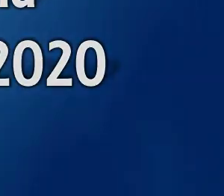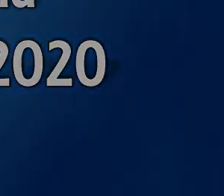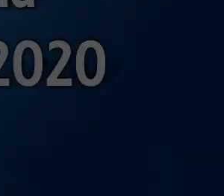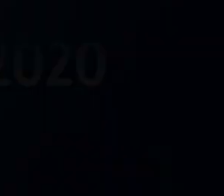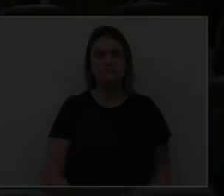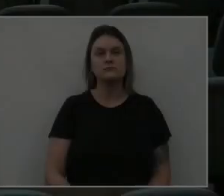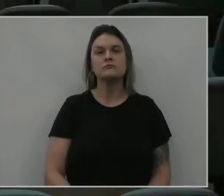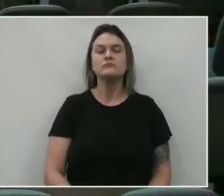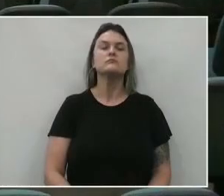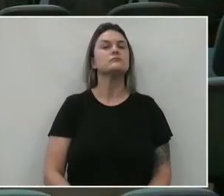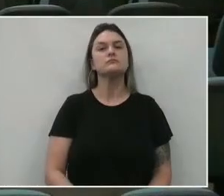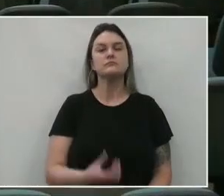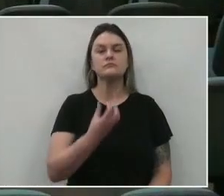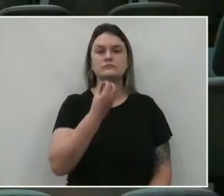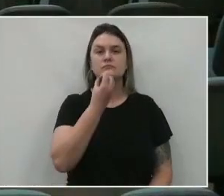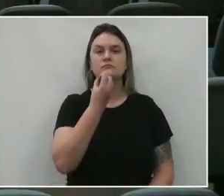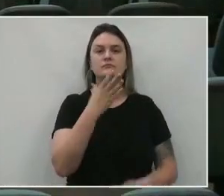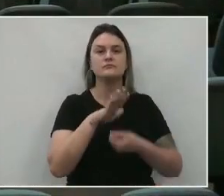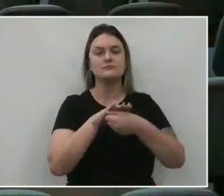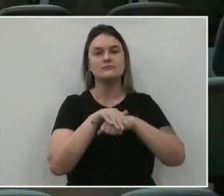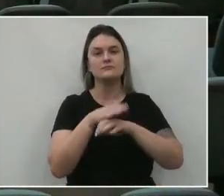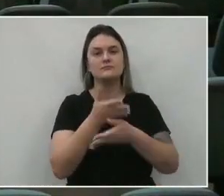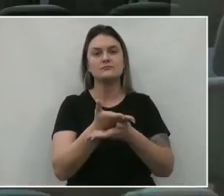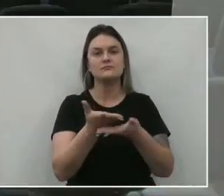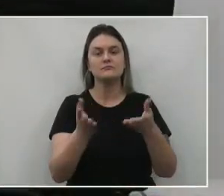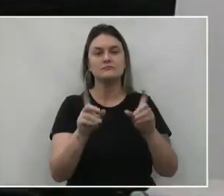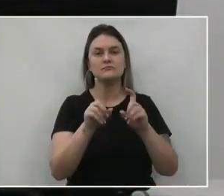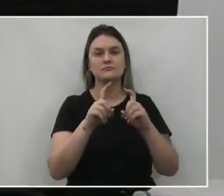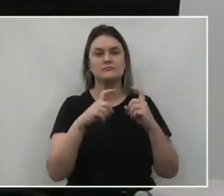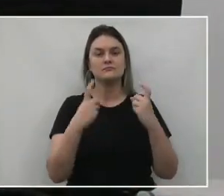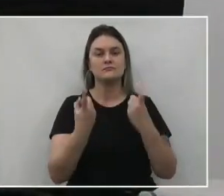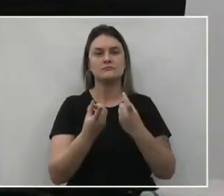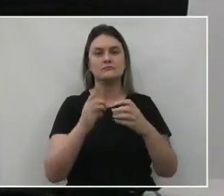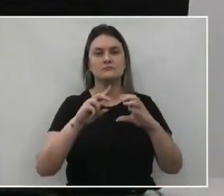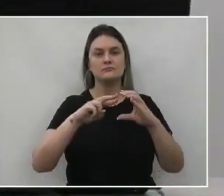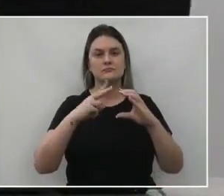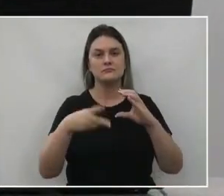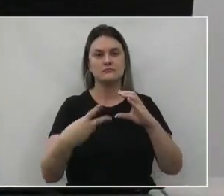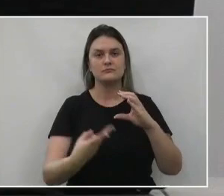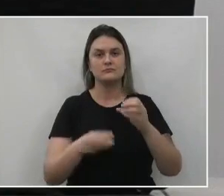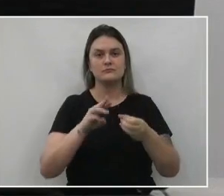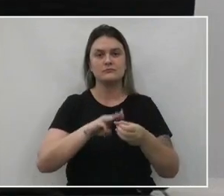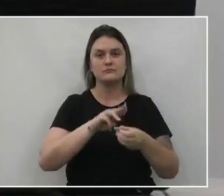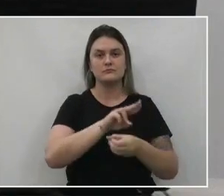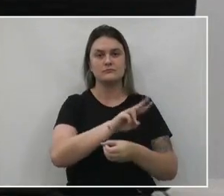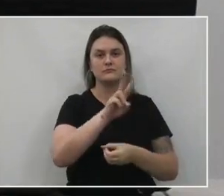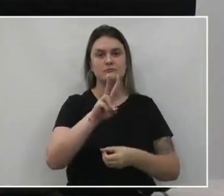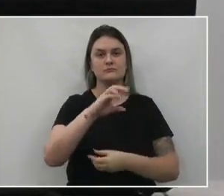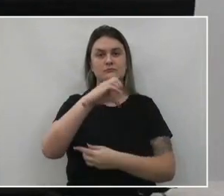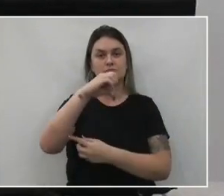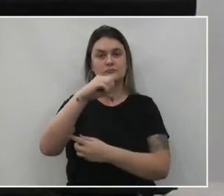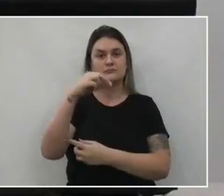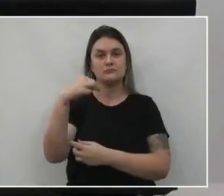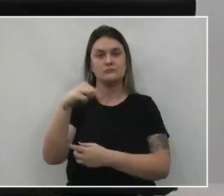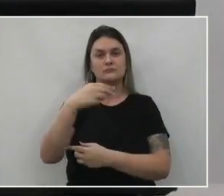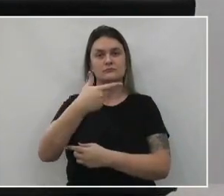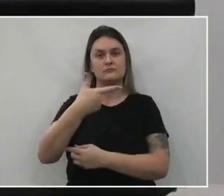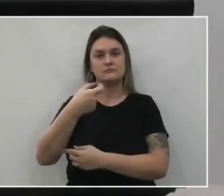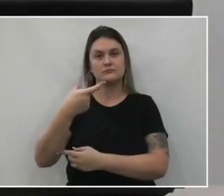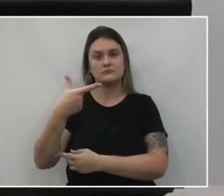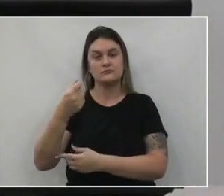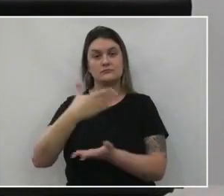Boa noite a todos. Reunião ordinária da Câmara Municipal de União da Vitória, Estado do Paraná, do dia 9 de novembro de 2020.